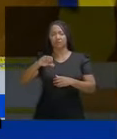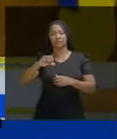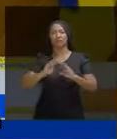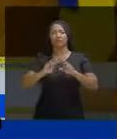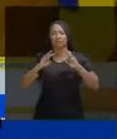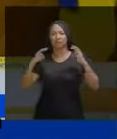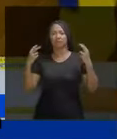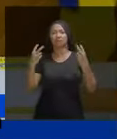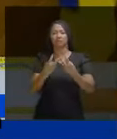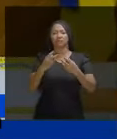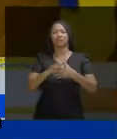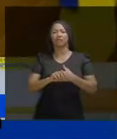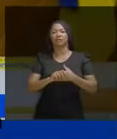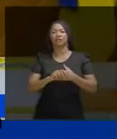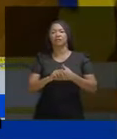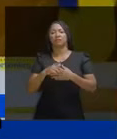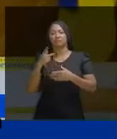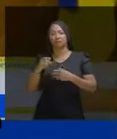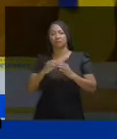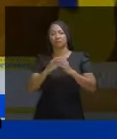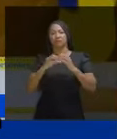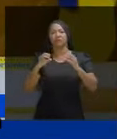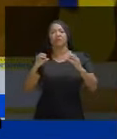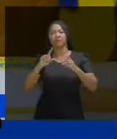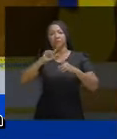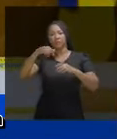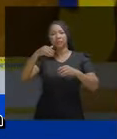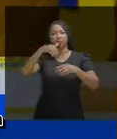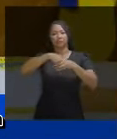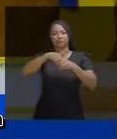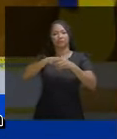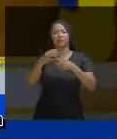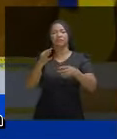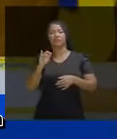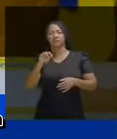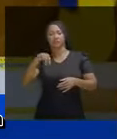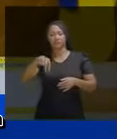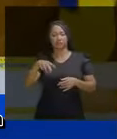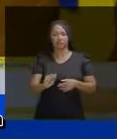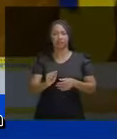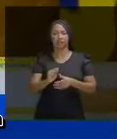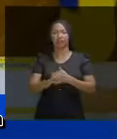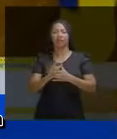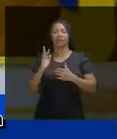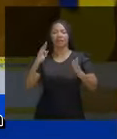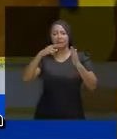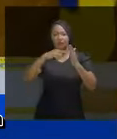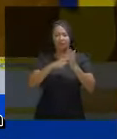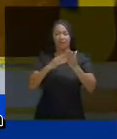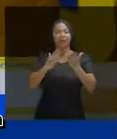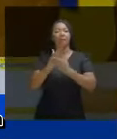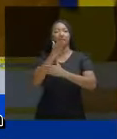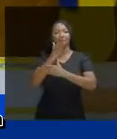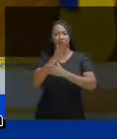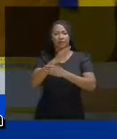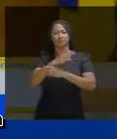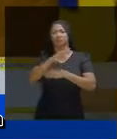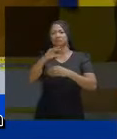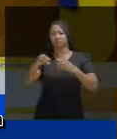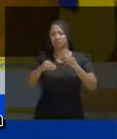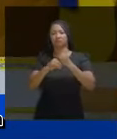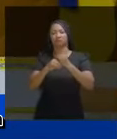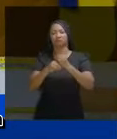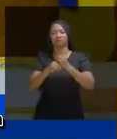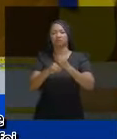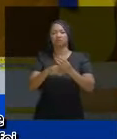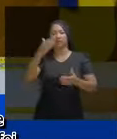judiciária, o Tribunal Regional Eleitoral do Amapá, após o voto da juíza Tina Souza, relatora, aprovando com ressalvas a prestação de